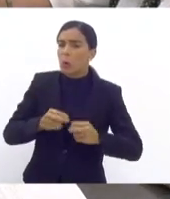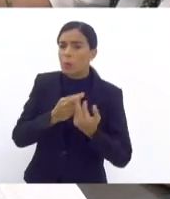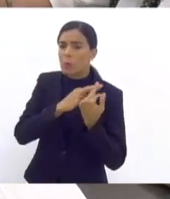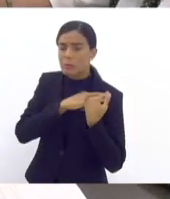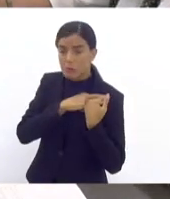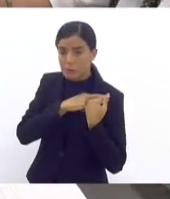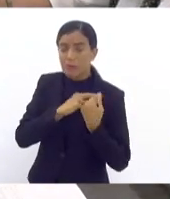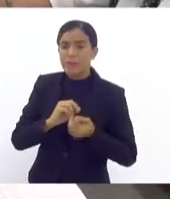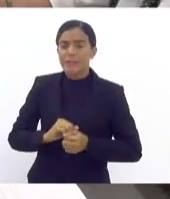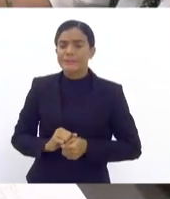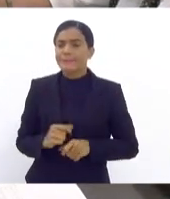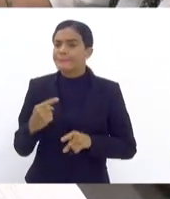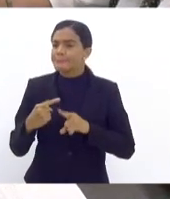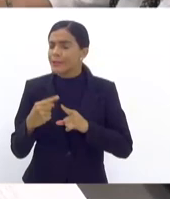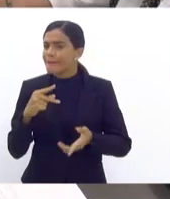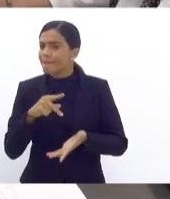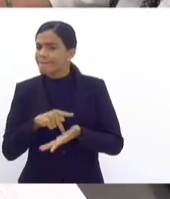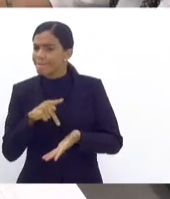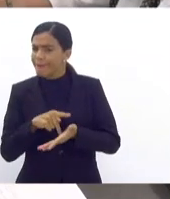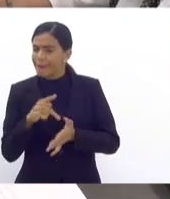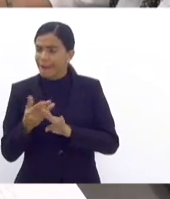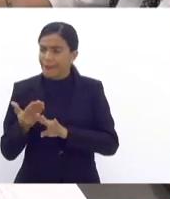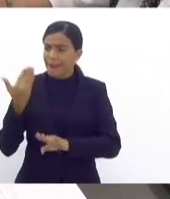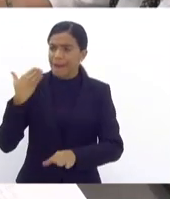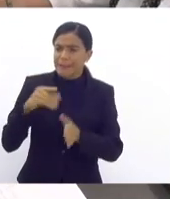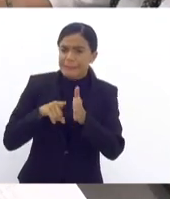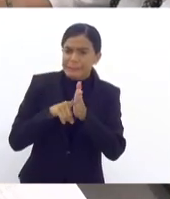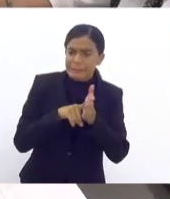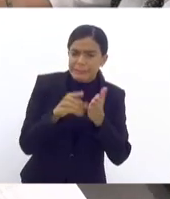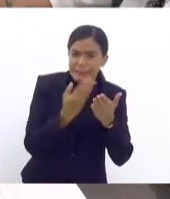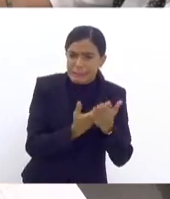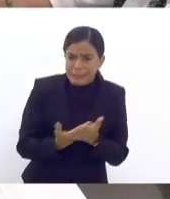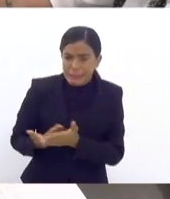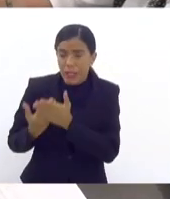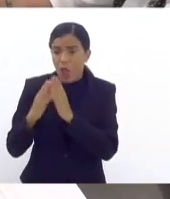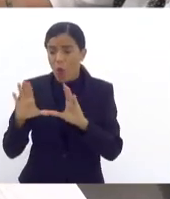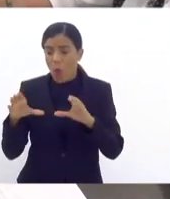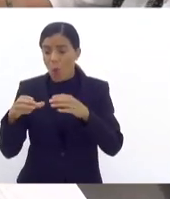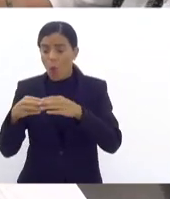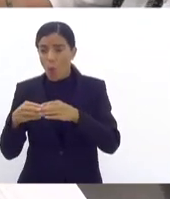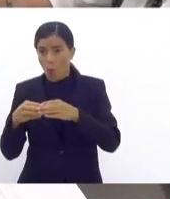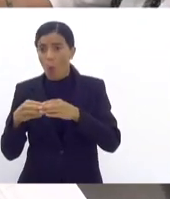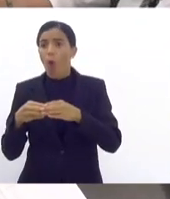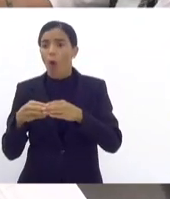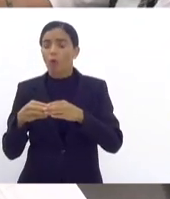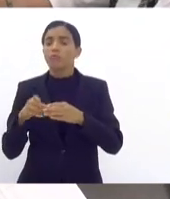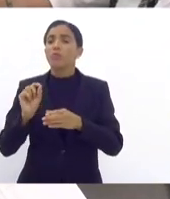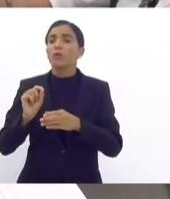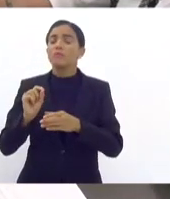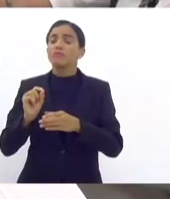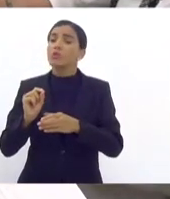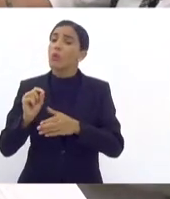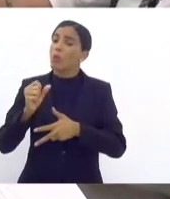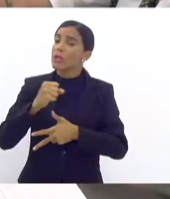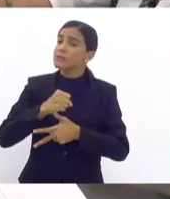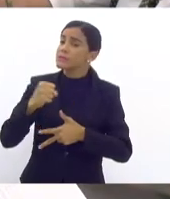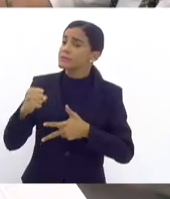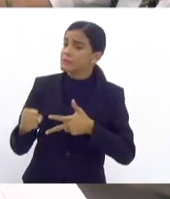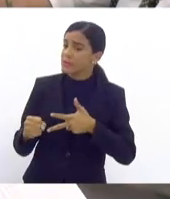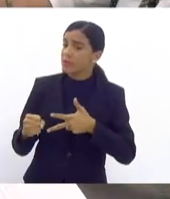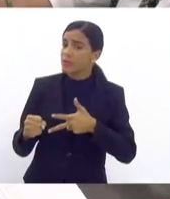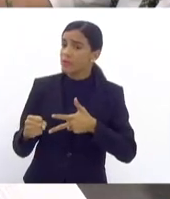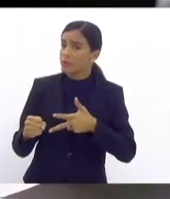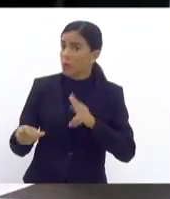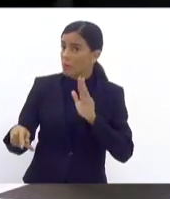Metrópole, porque, na verdade, o Instituto Rio Metrópole é o órgão executivo. As políticas públicas. É o órgão executivo